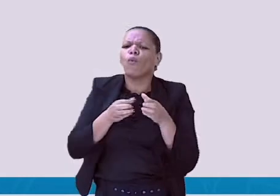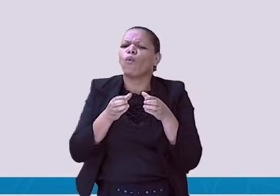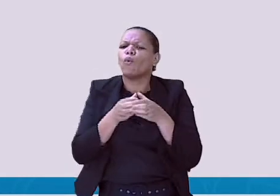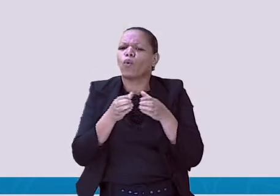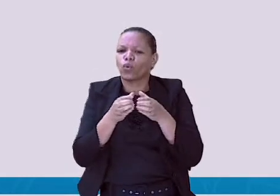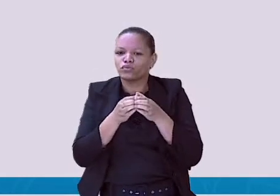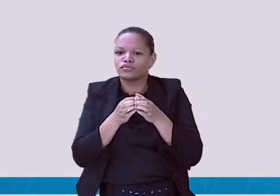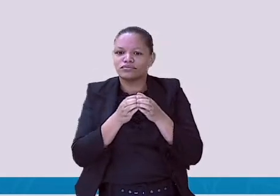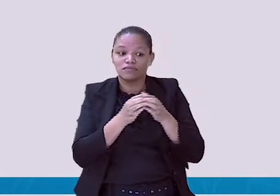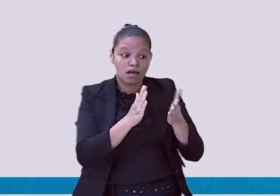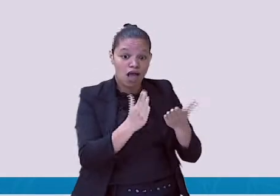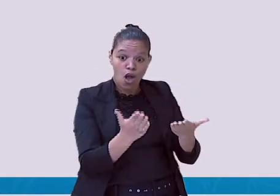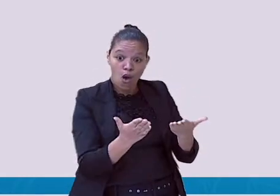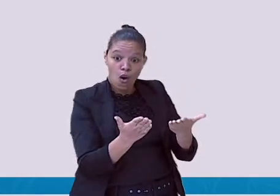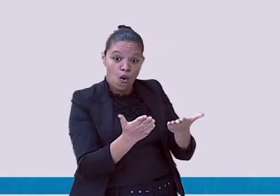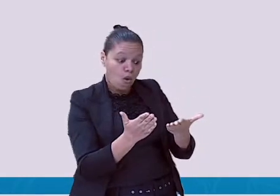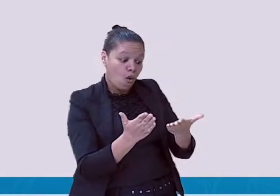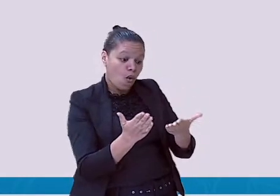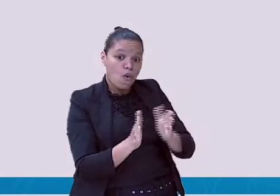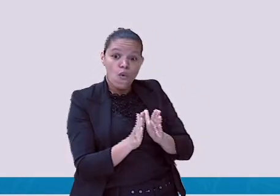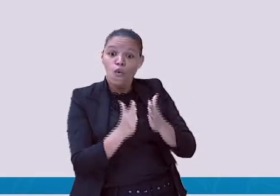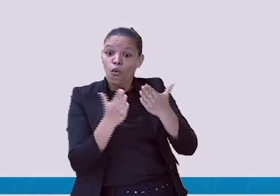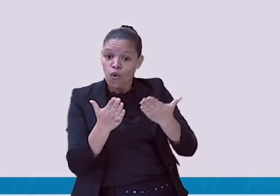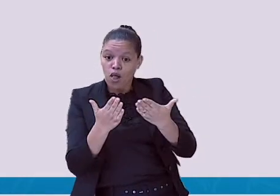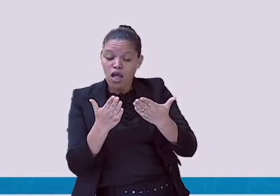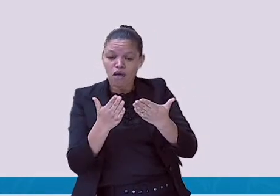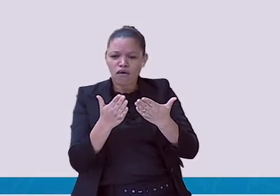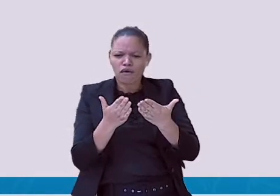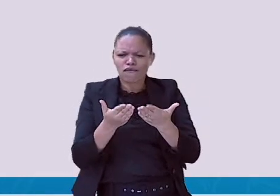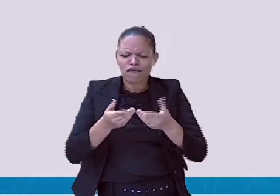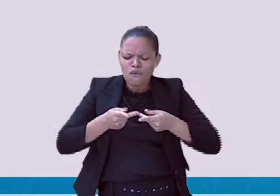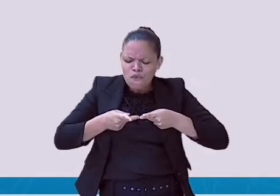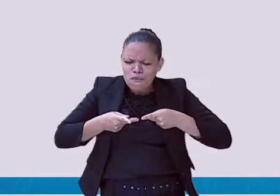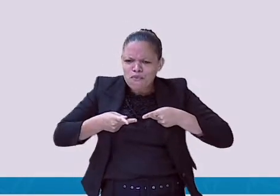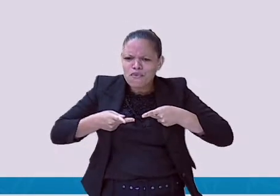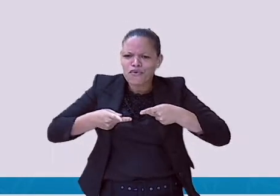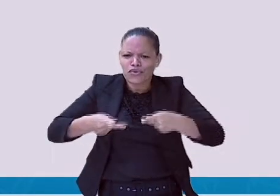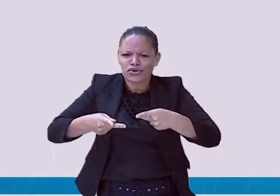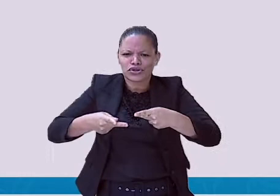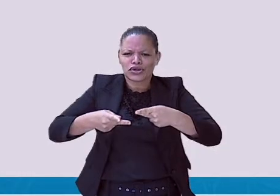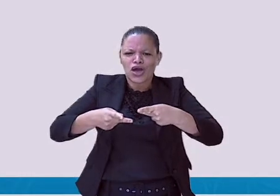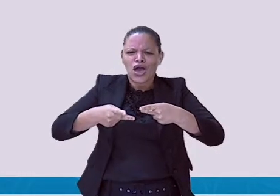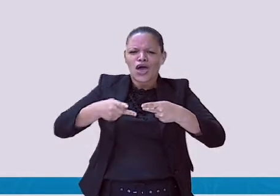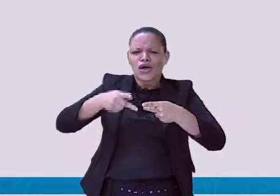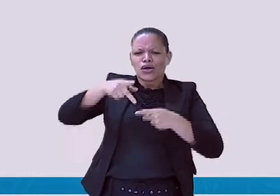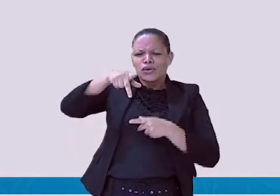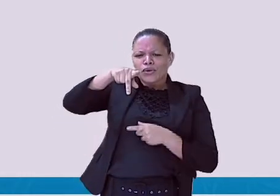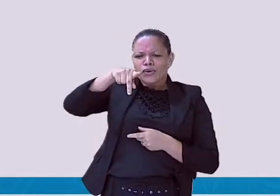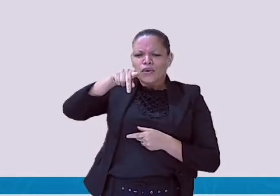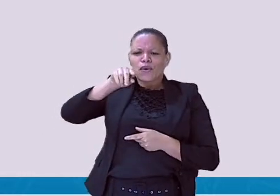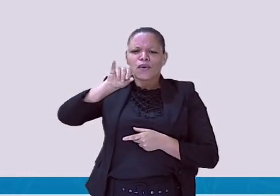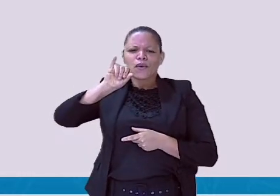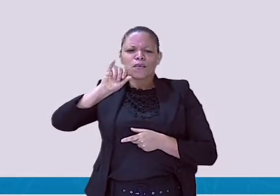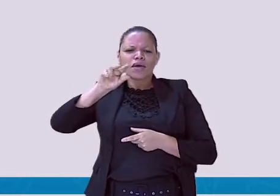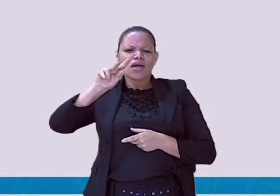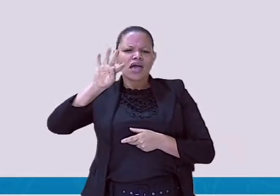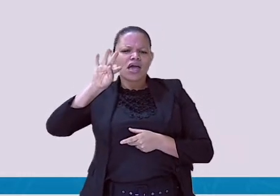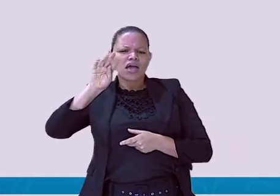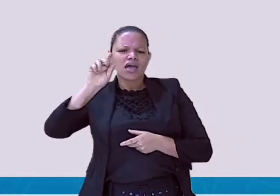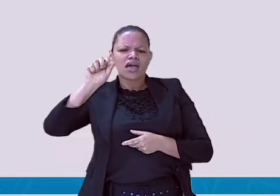do livro Projeto Pintaguá, Ciências 2, Caderno do